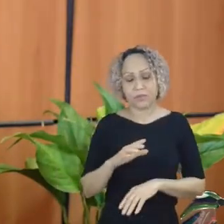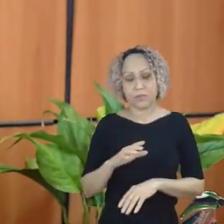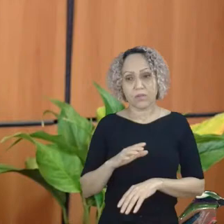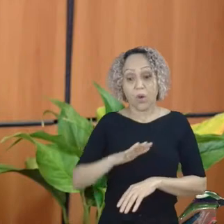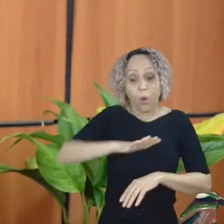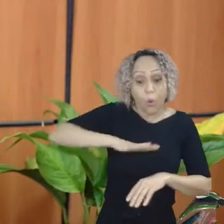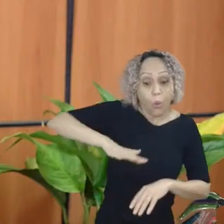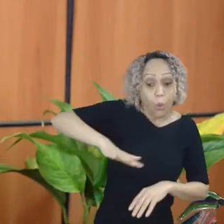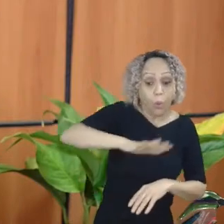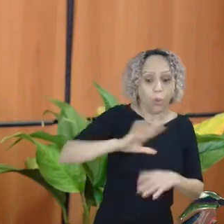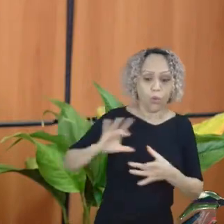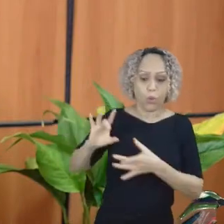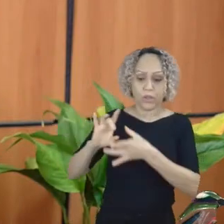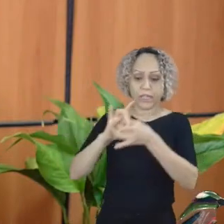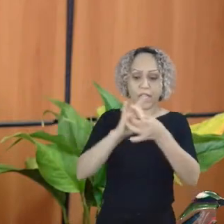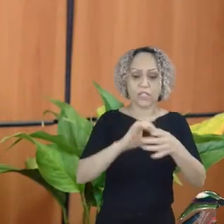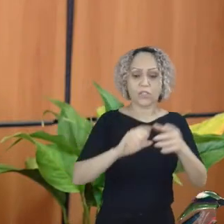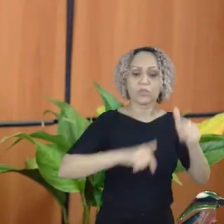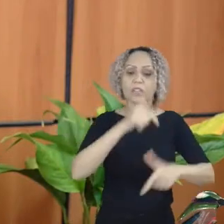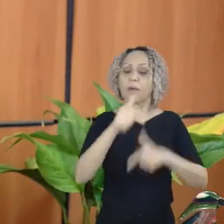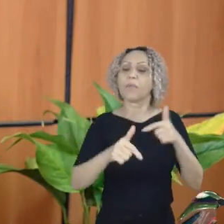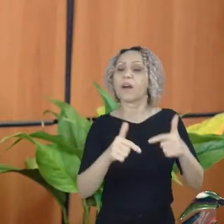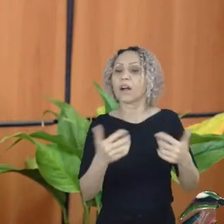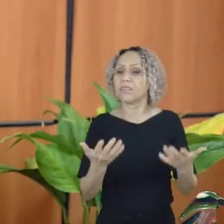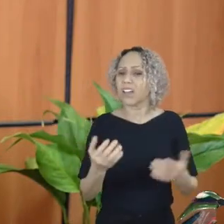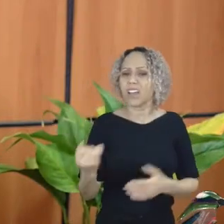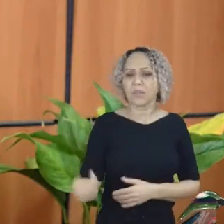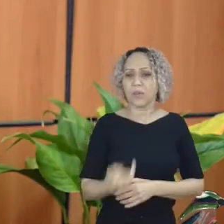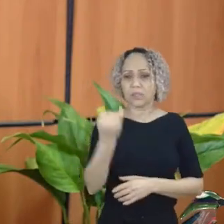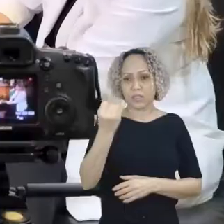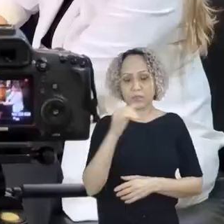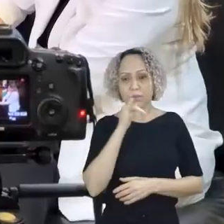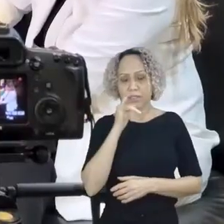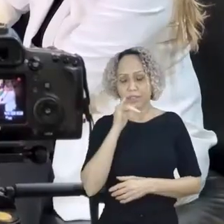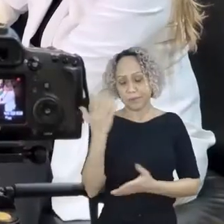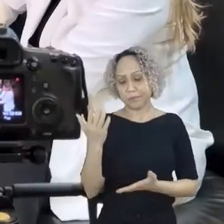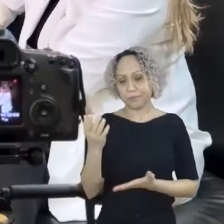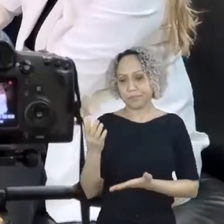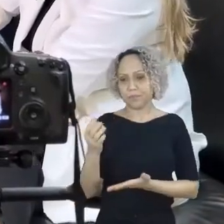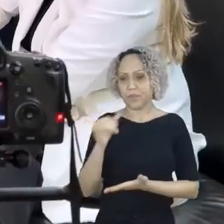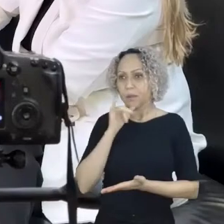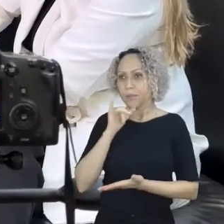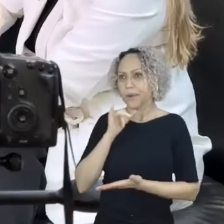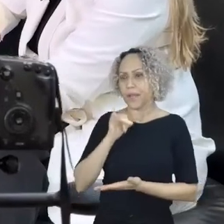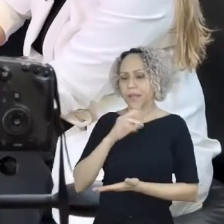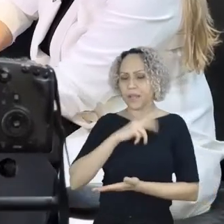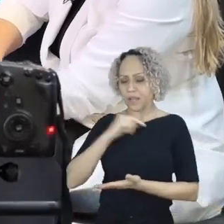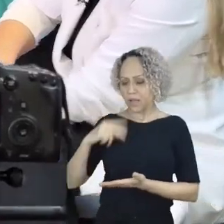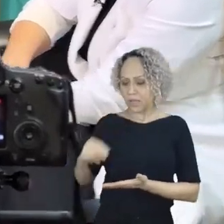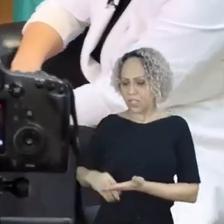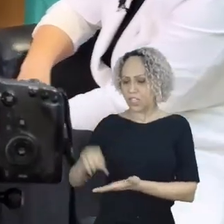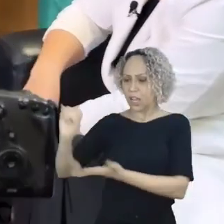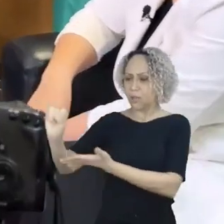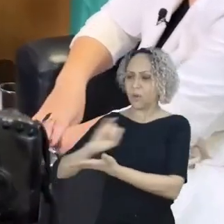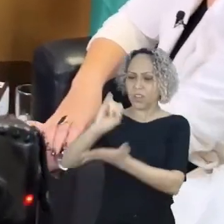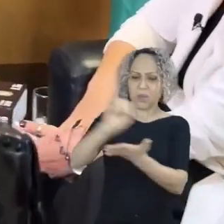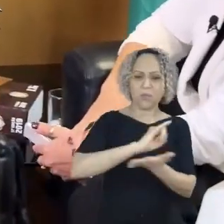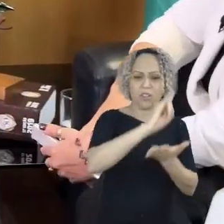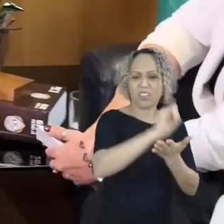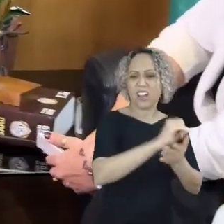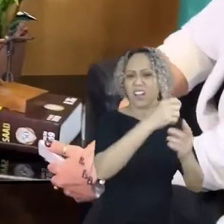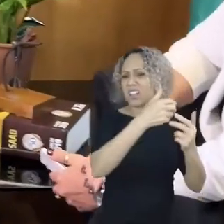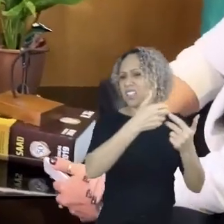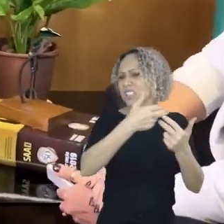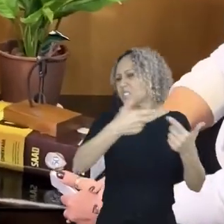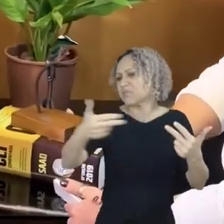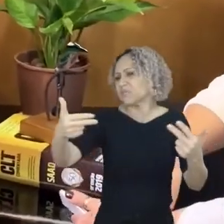fundamental. Afinal de contas, uma importação, vamos imaginar, vai importar da China, vai importar não sei de onde, do Japão, seja da Alemanha,